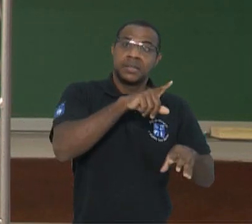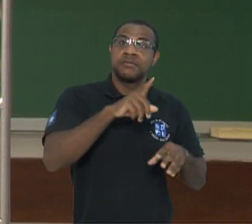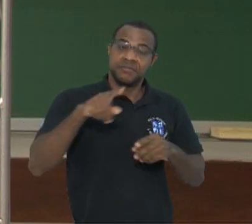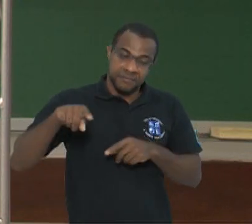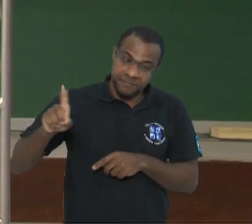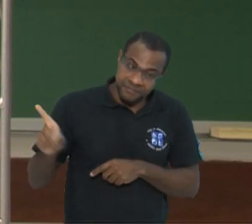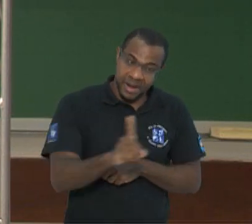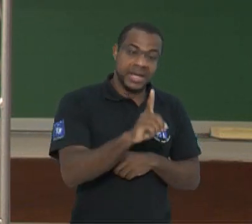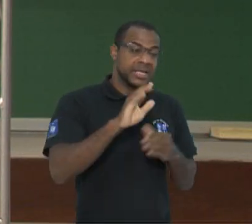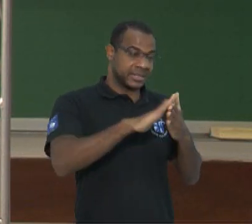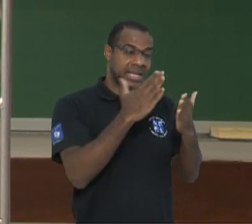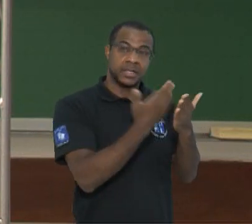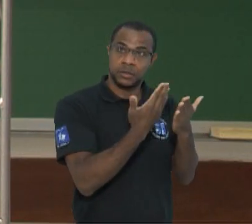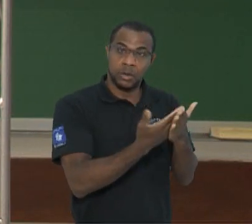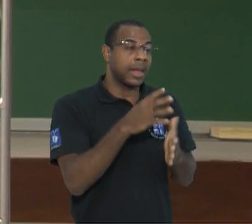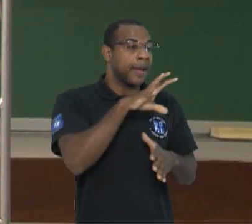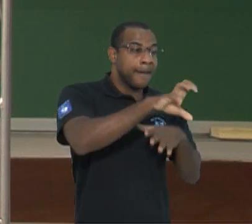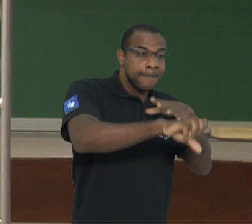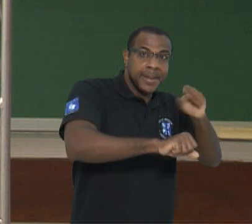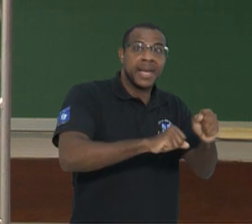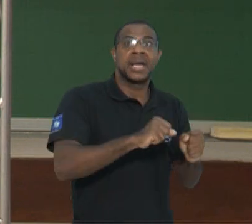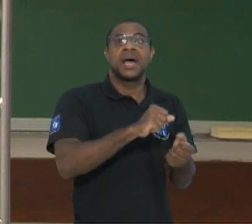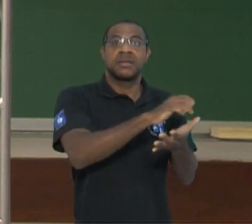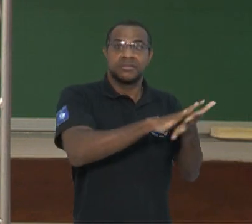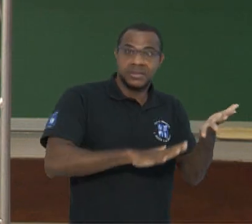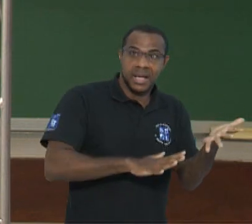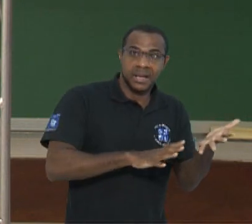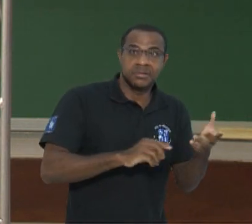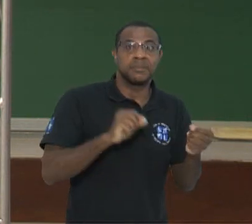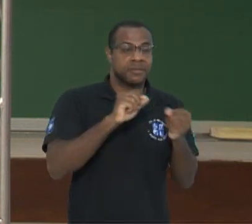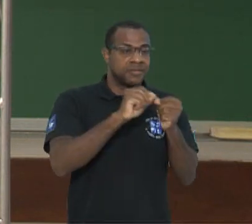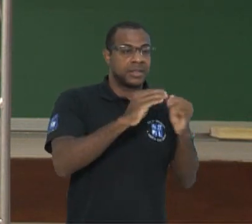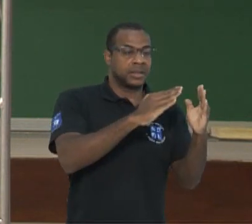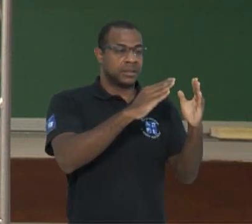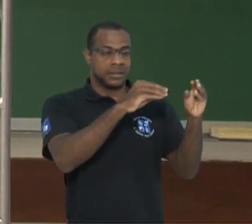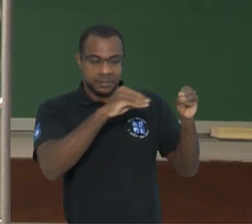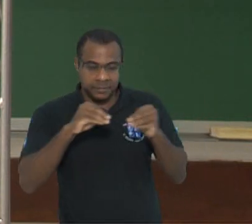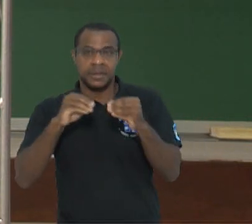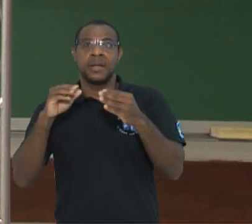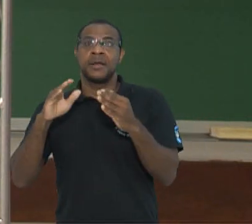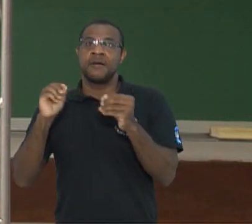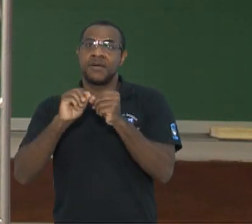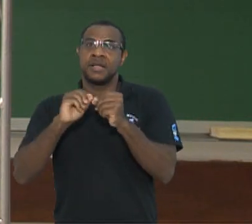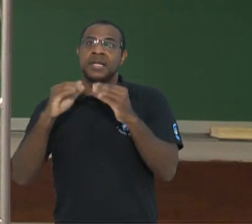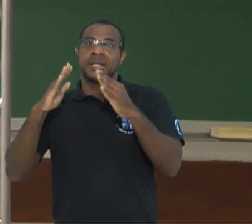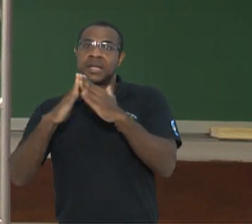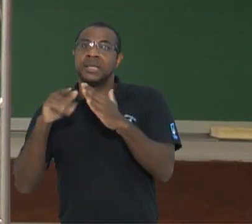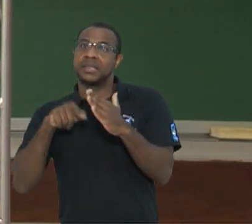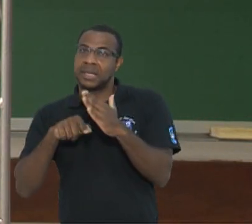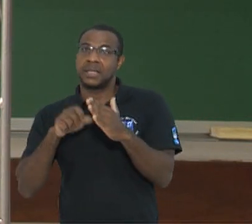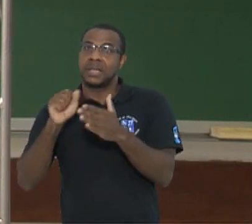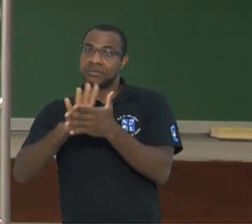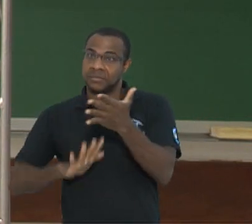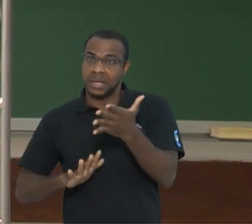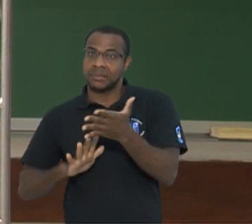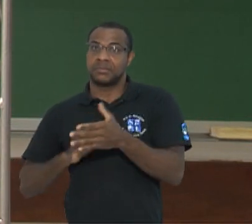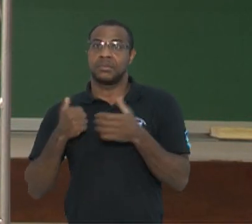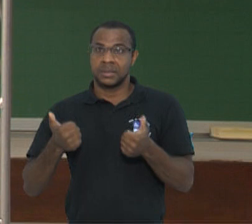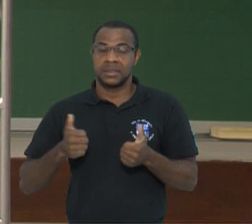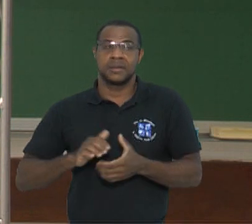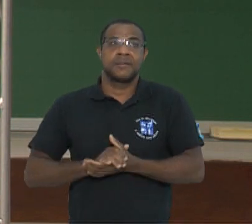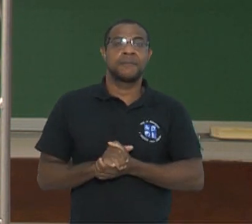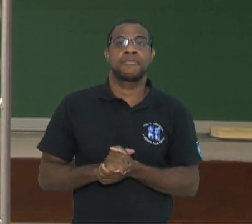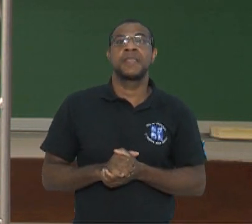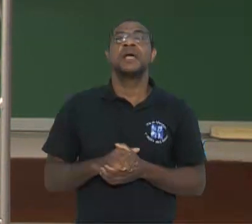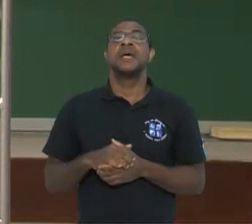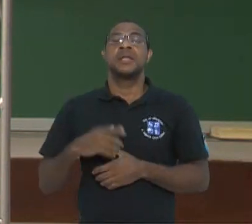Mas para você que tem acesso ao CLES, não deixe de responder. Não deixe, porque senão você vai ficar com falta e aí o bicho vai pegar, tá bom? A gente